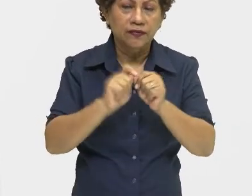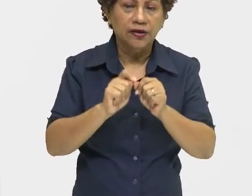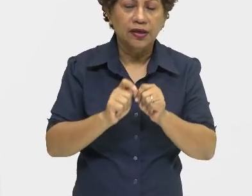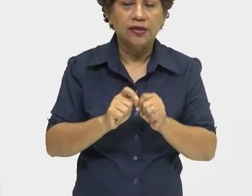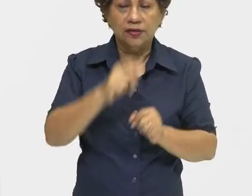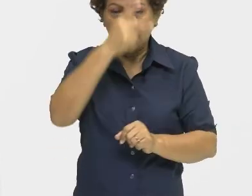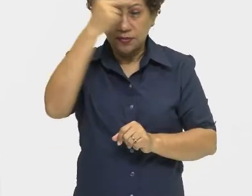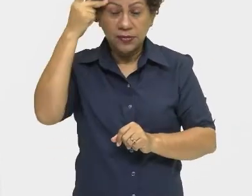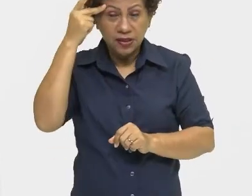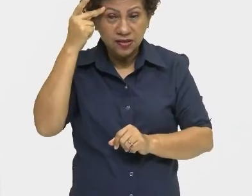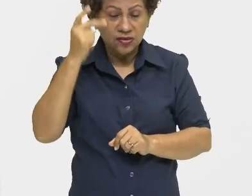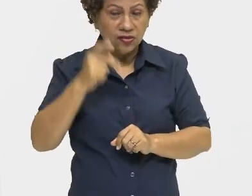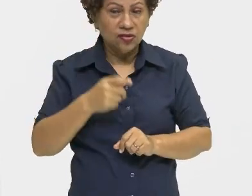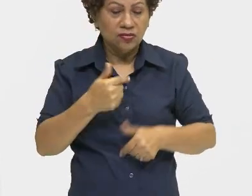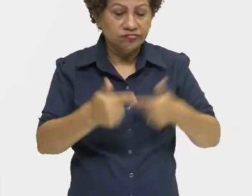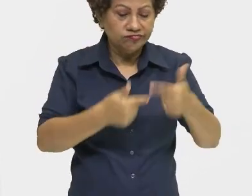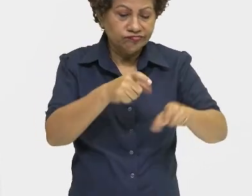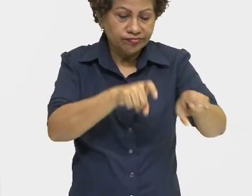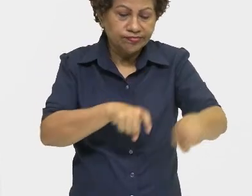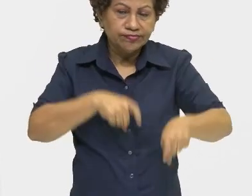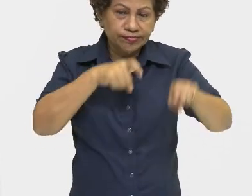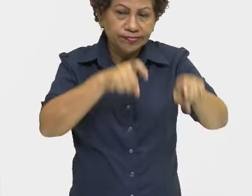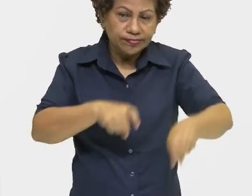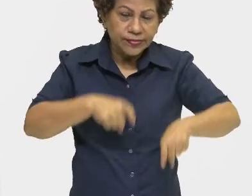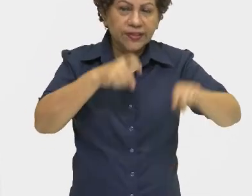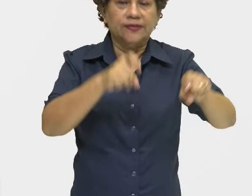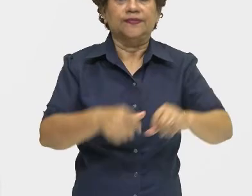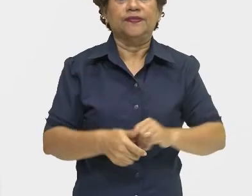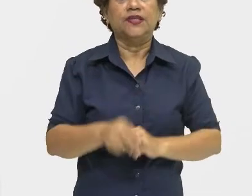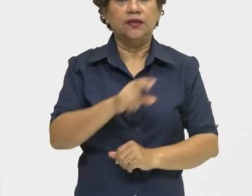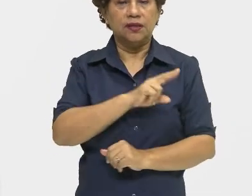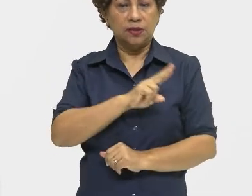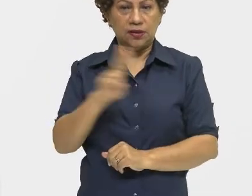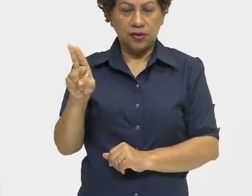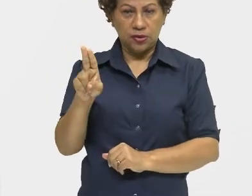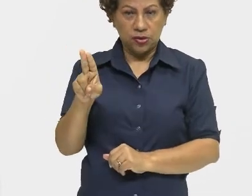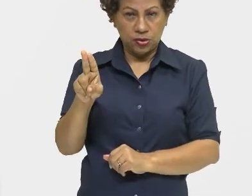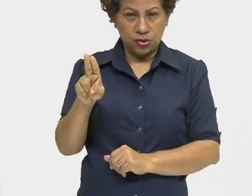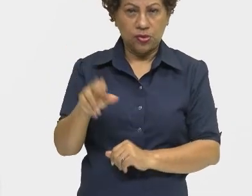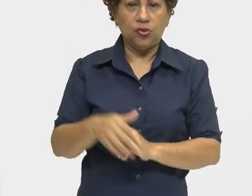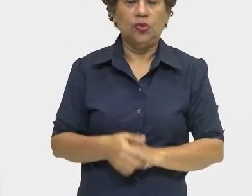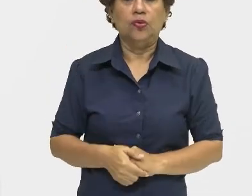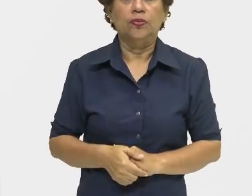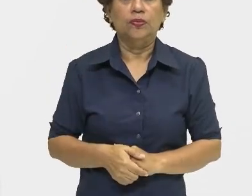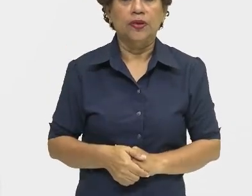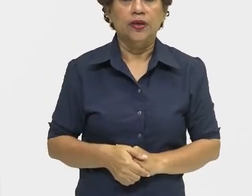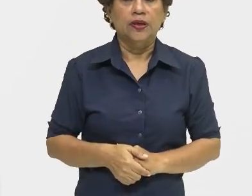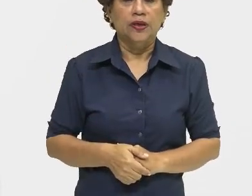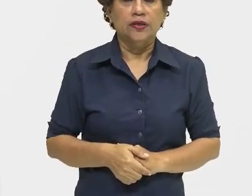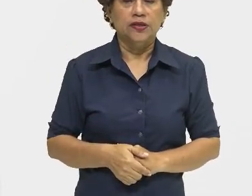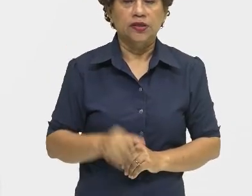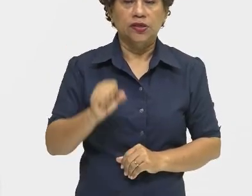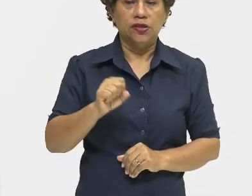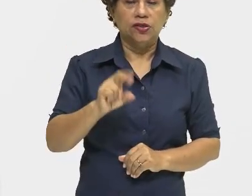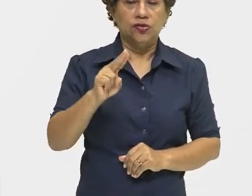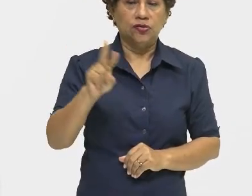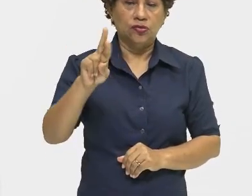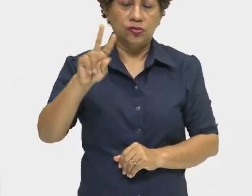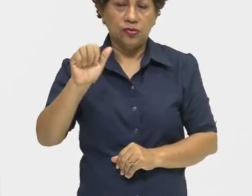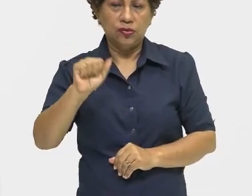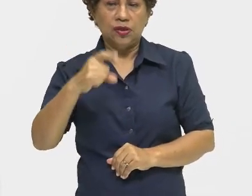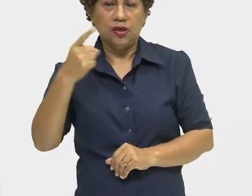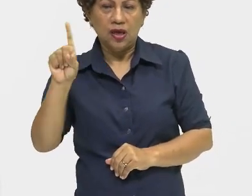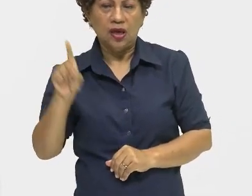lança, com seus chocalhos, que levam o nome de surrão, caixa de guerra, bombinho, ganzá e porca, que